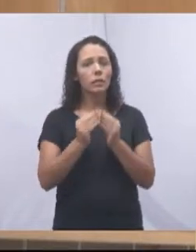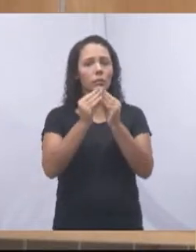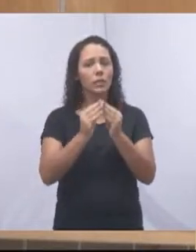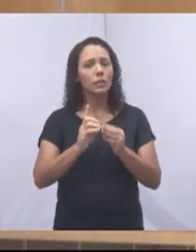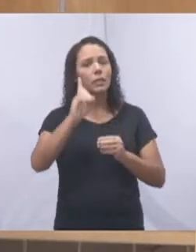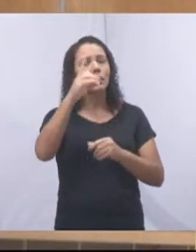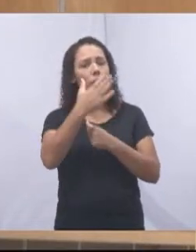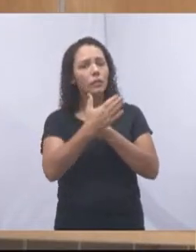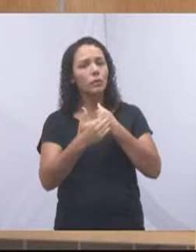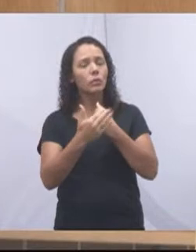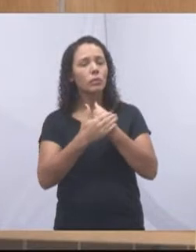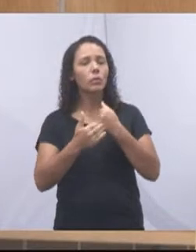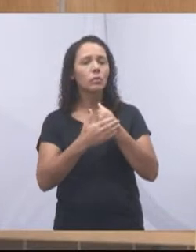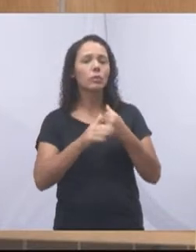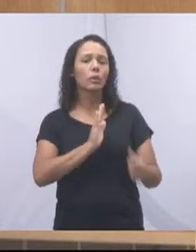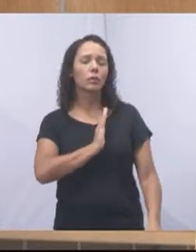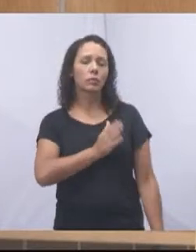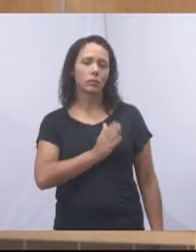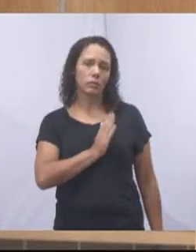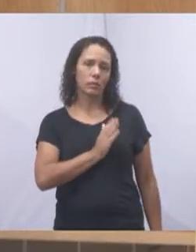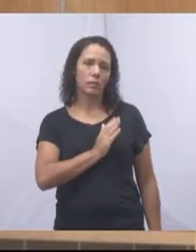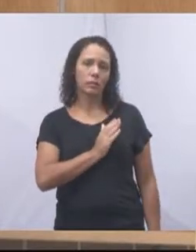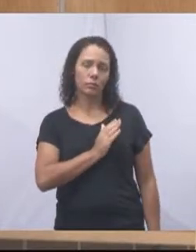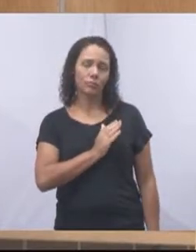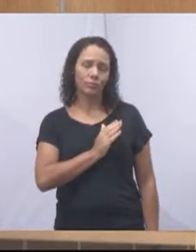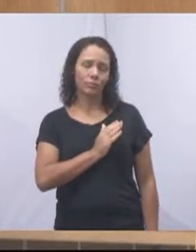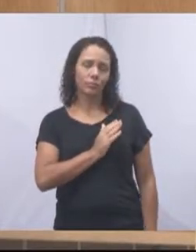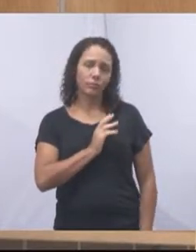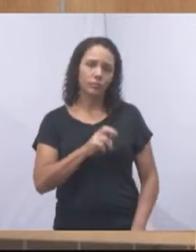falou. Aí eu digo para vocês,